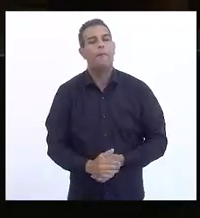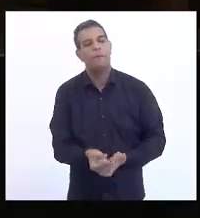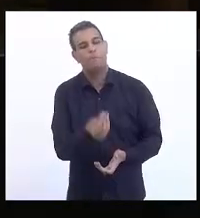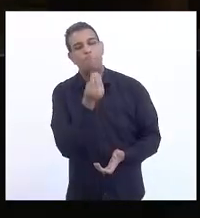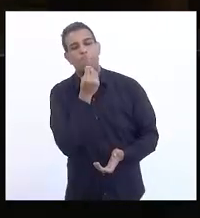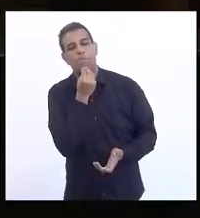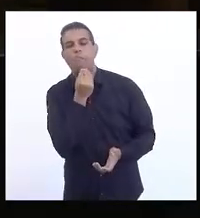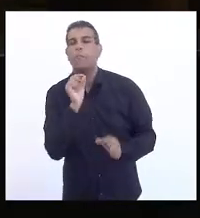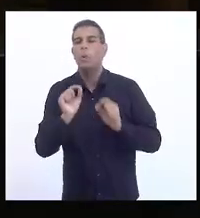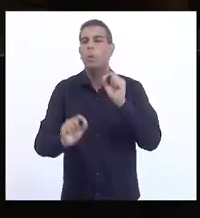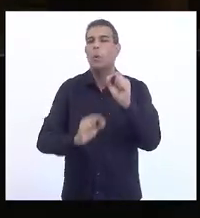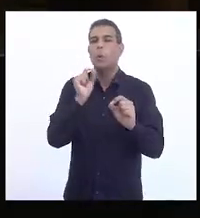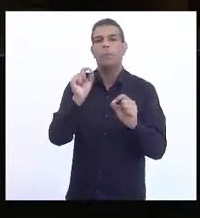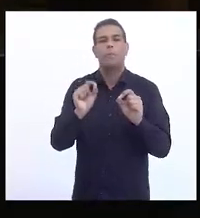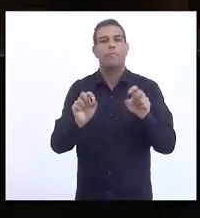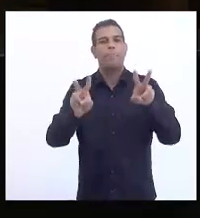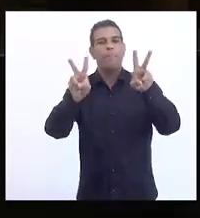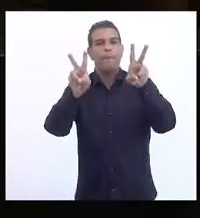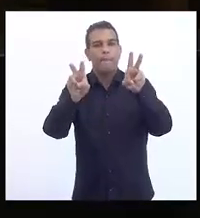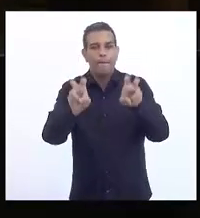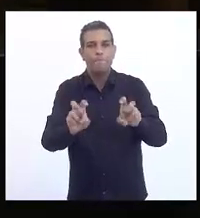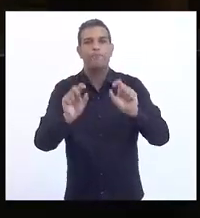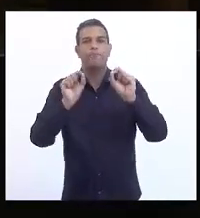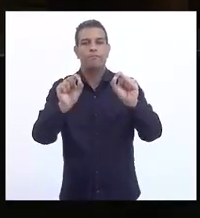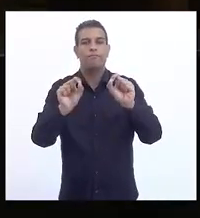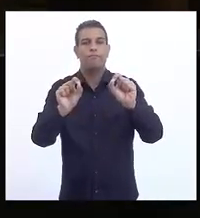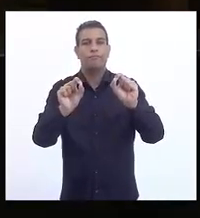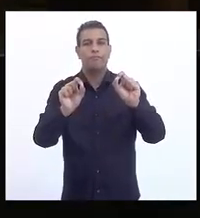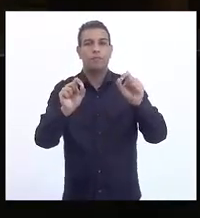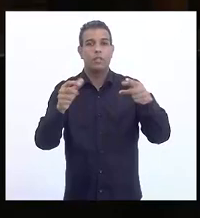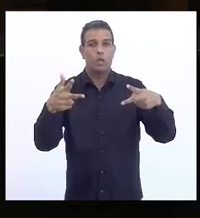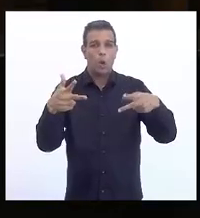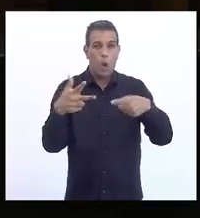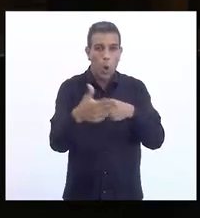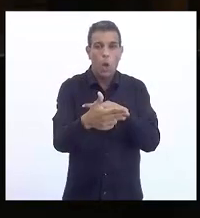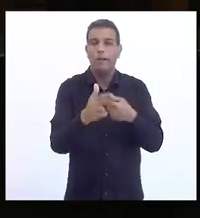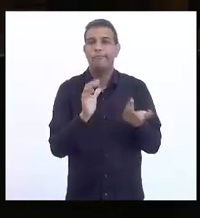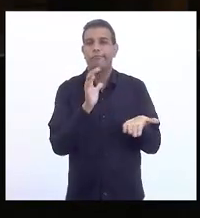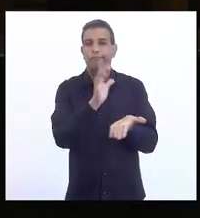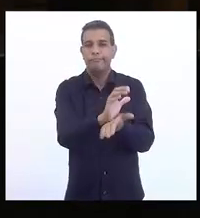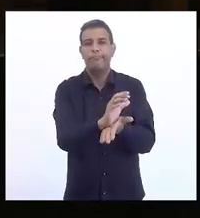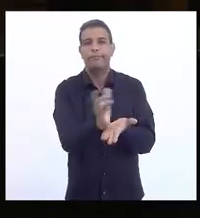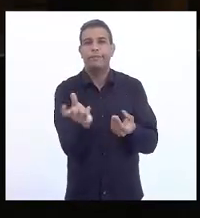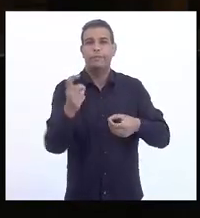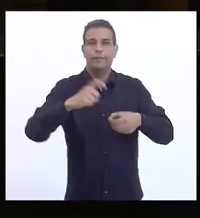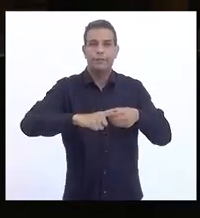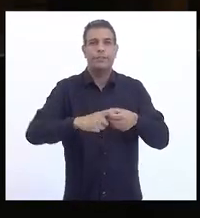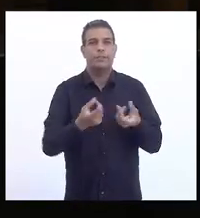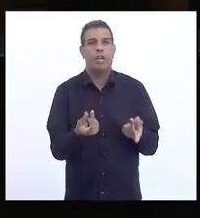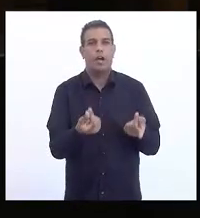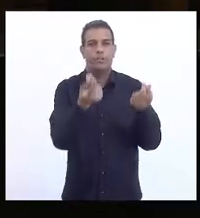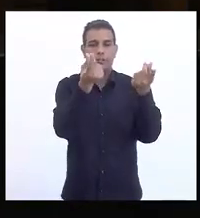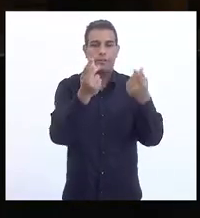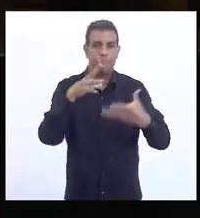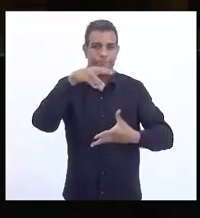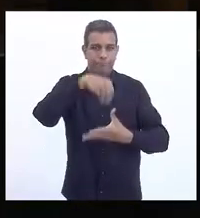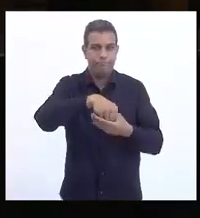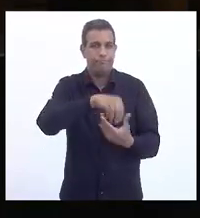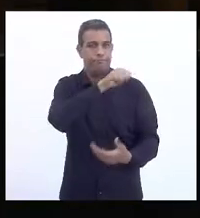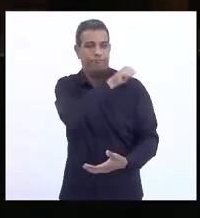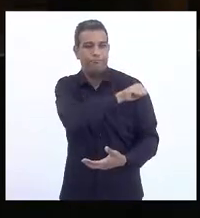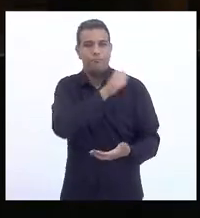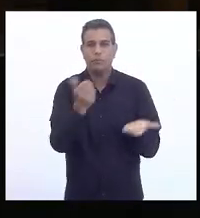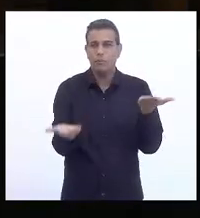óbvio, quando você renuncia à receita, você está deixando de arrecadar dinheiro. E